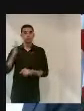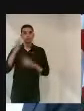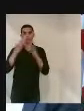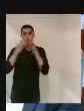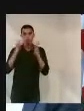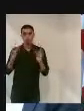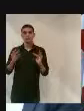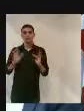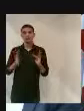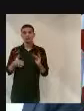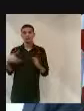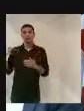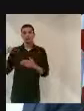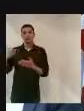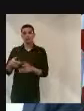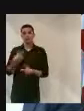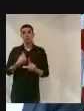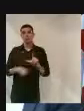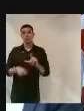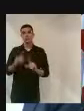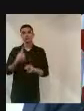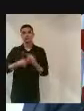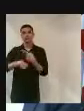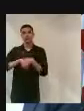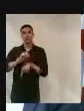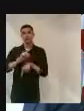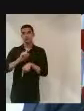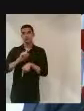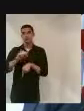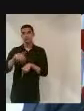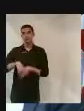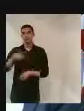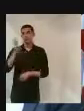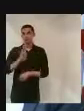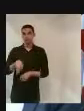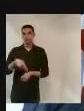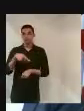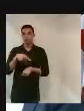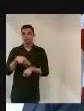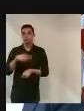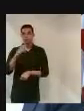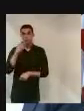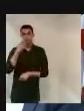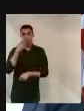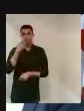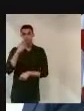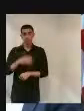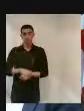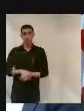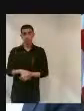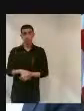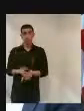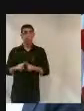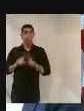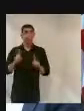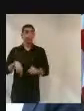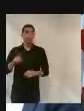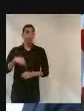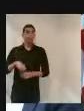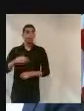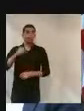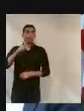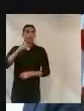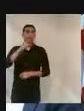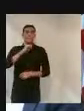da logística reversa no país. Enquanto programa de logística reversa organizado, ele é o mais antigo do país.